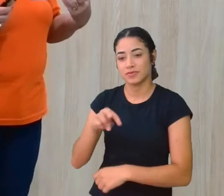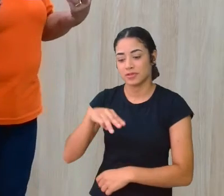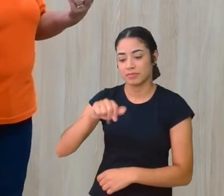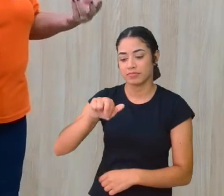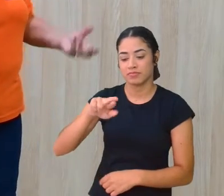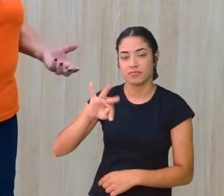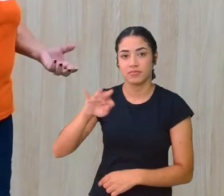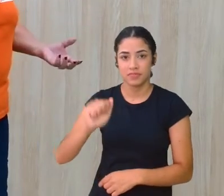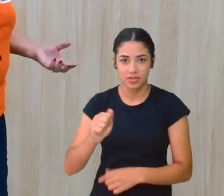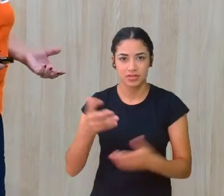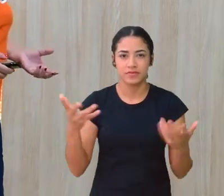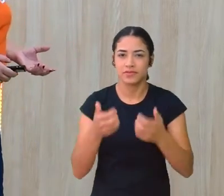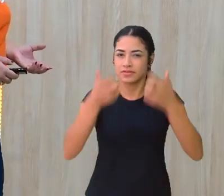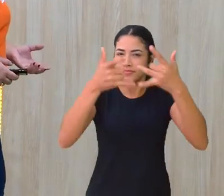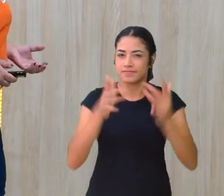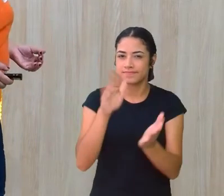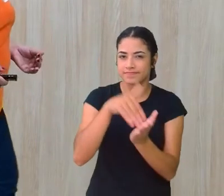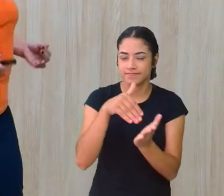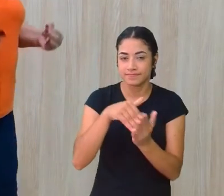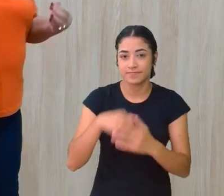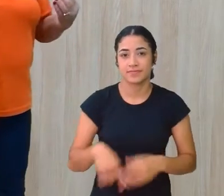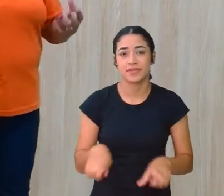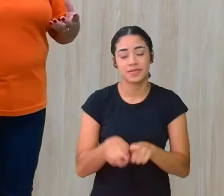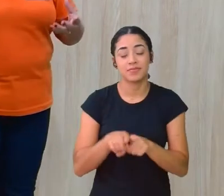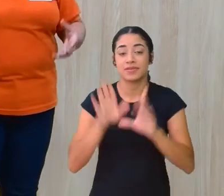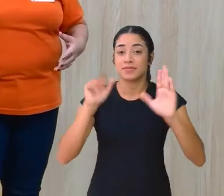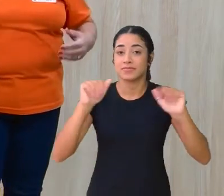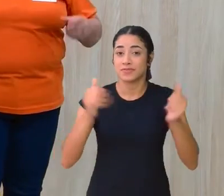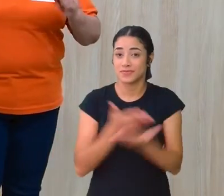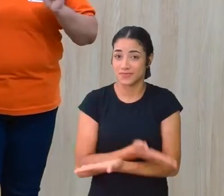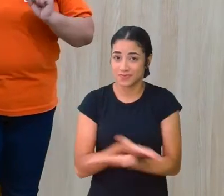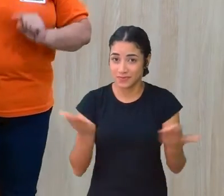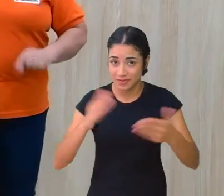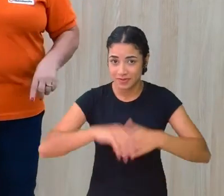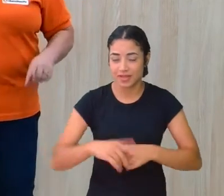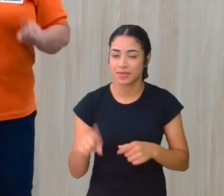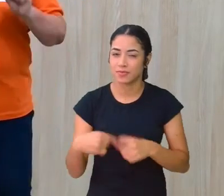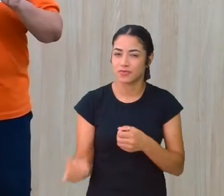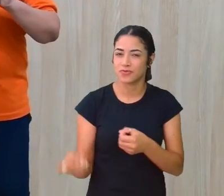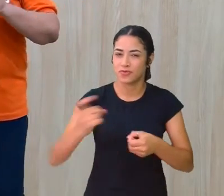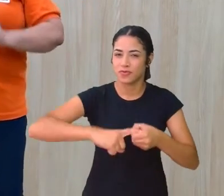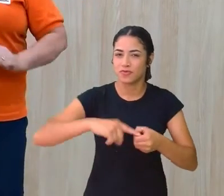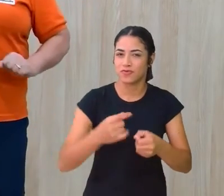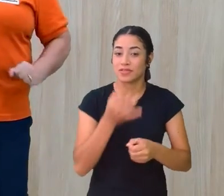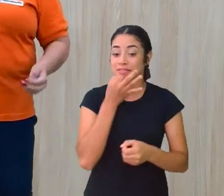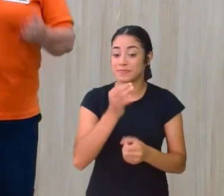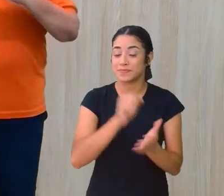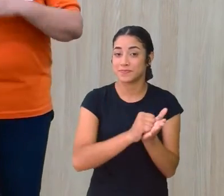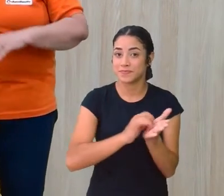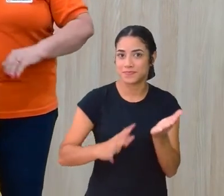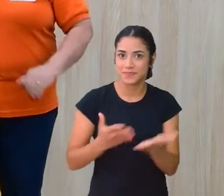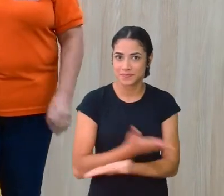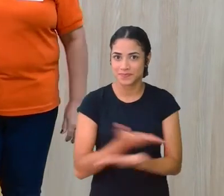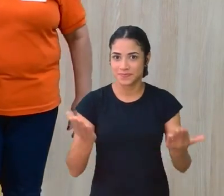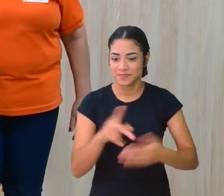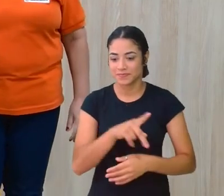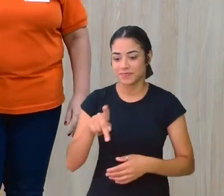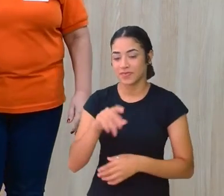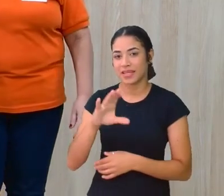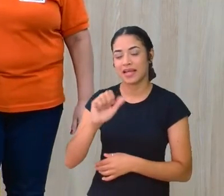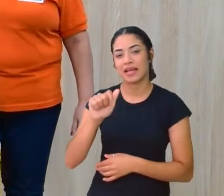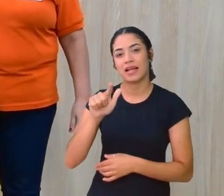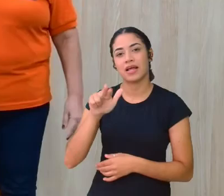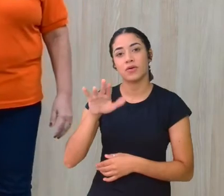ela vai falar as considerações finais, né, e se despedir de vocês, e eu volto com uma sugestão de atividade que a professora Cláudia deixou